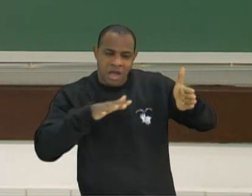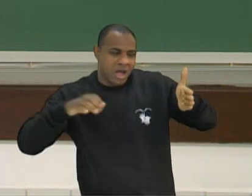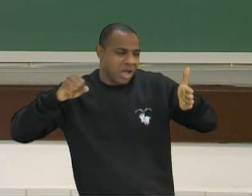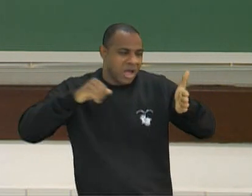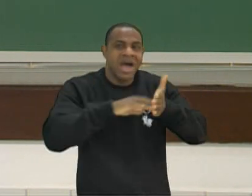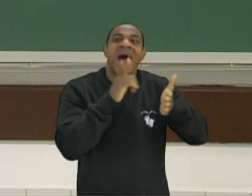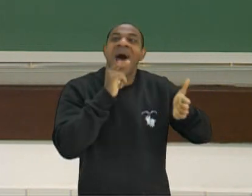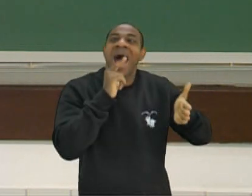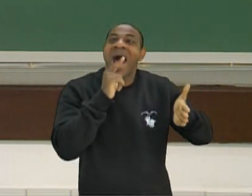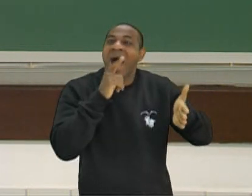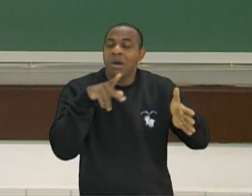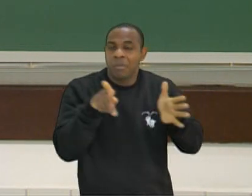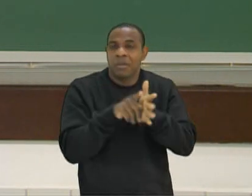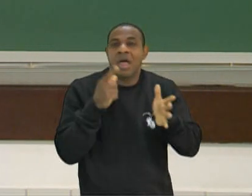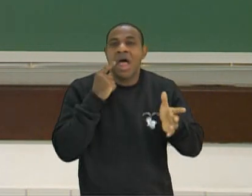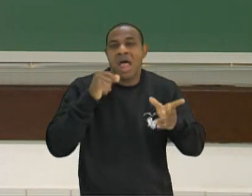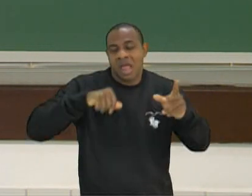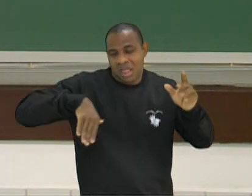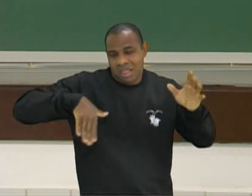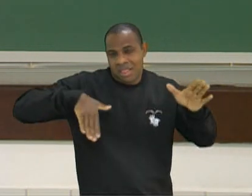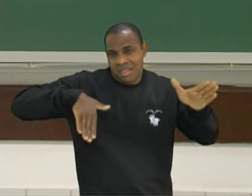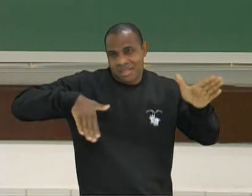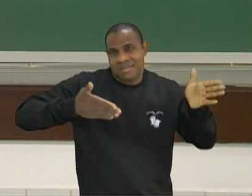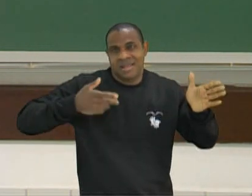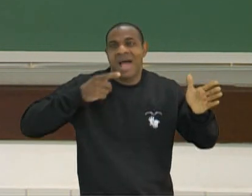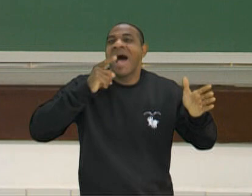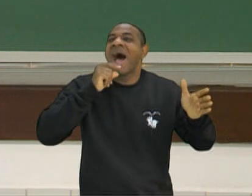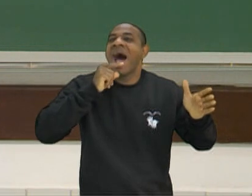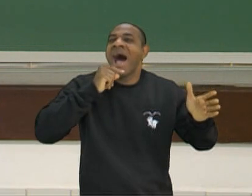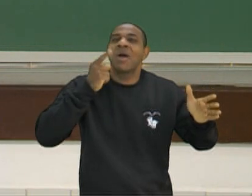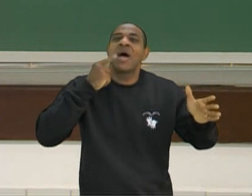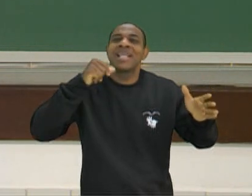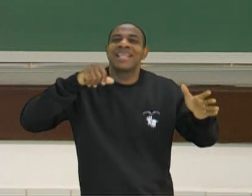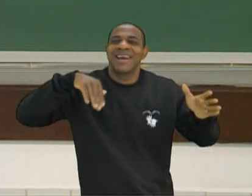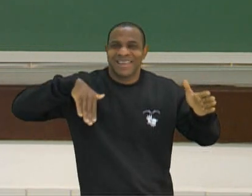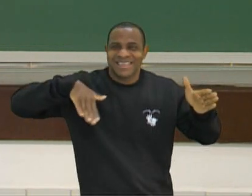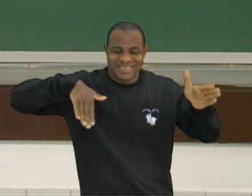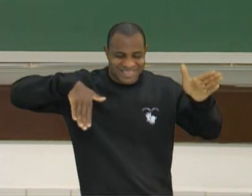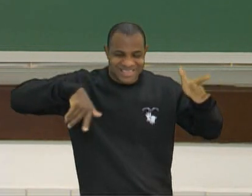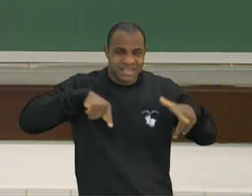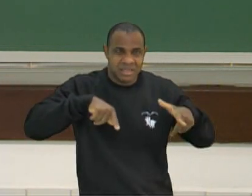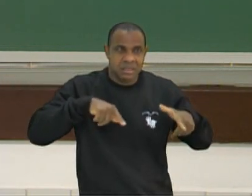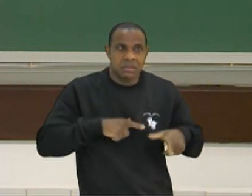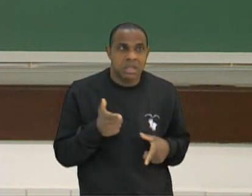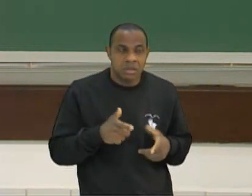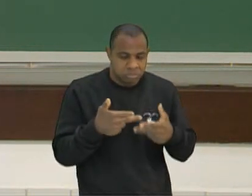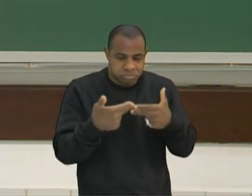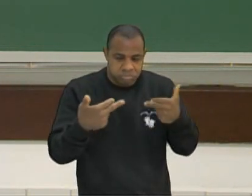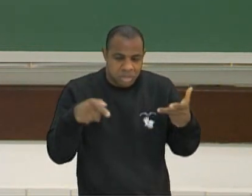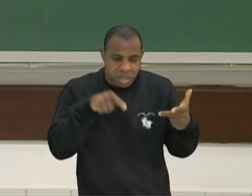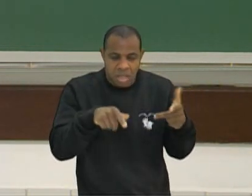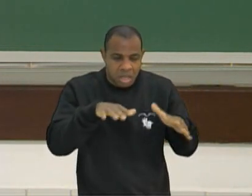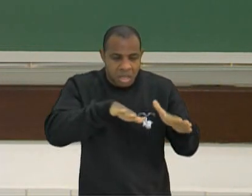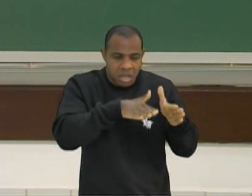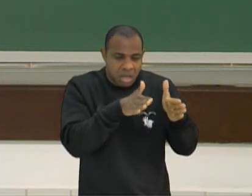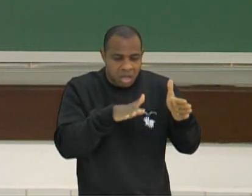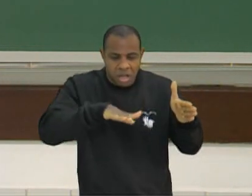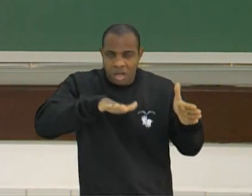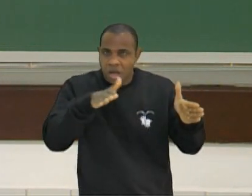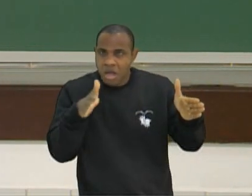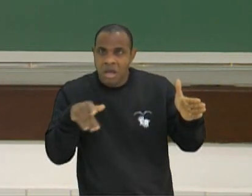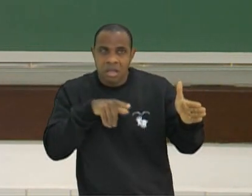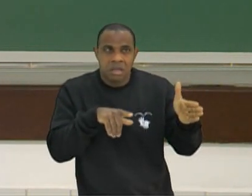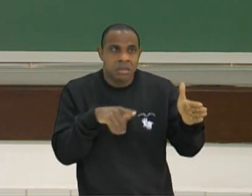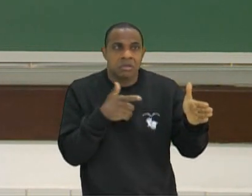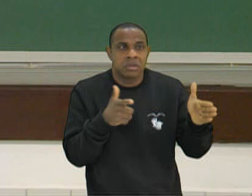Então, água e sal que você tem nessa atribuição. Você não está mudando o elemento, então nesse caso não ocorre